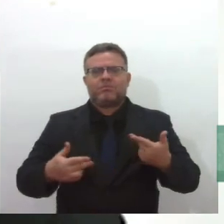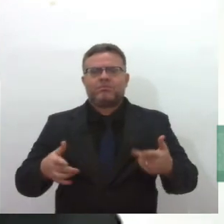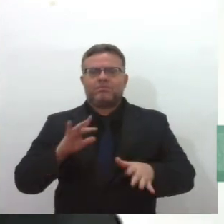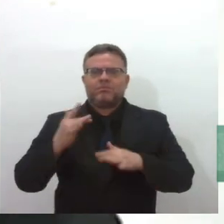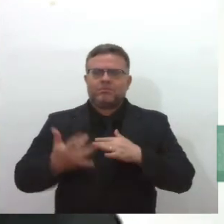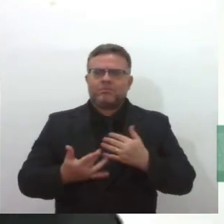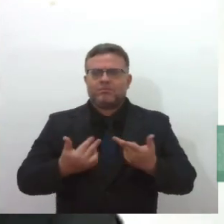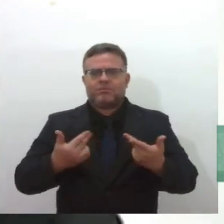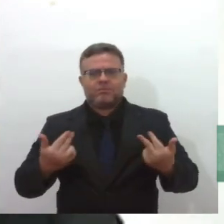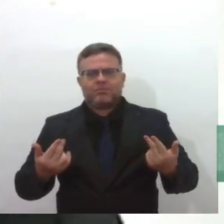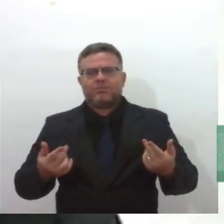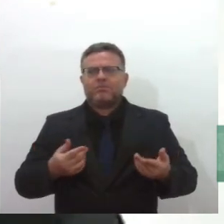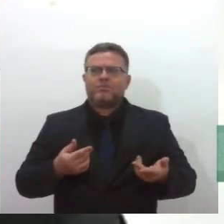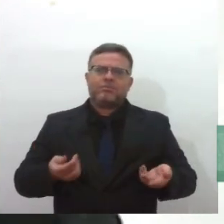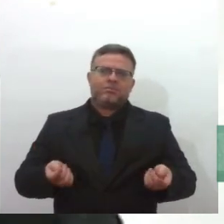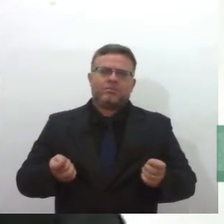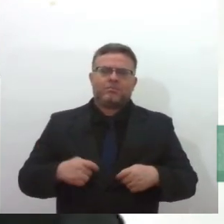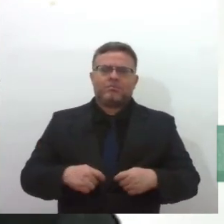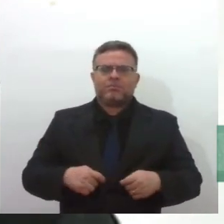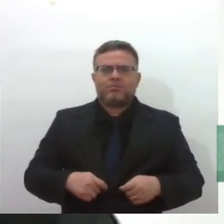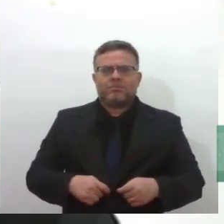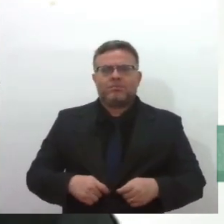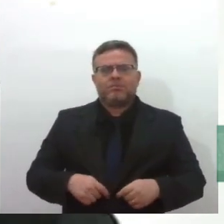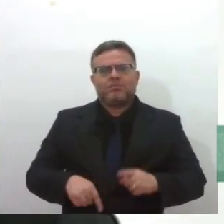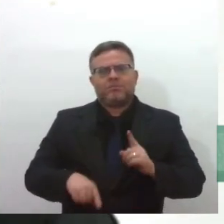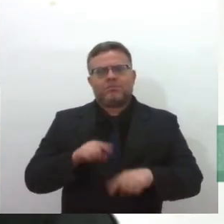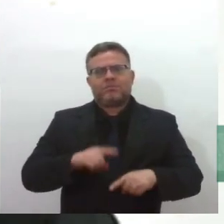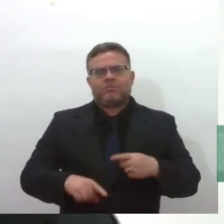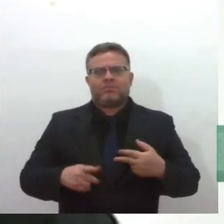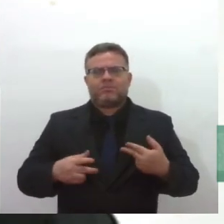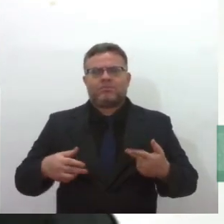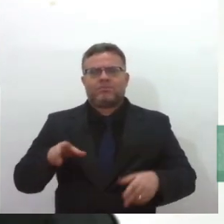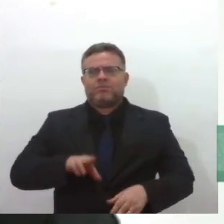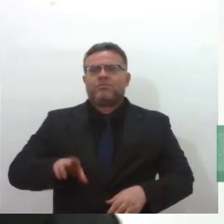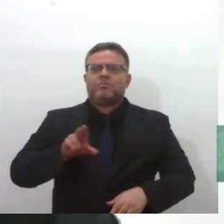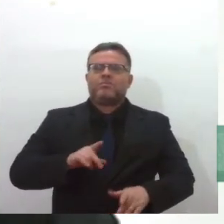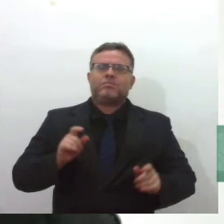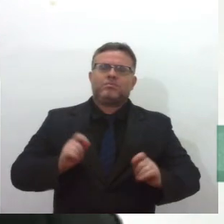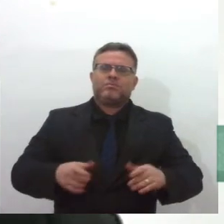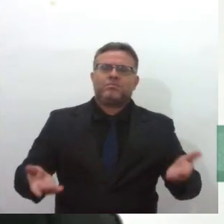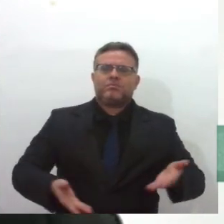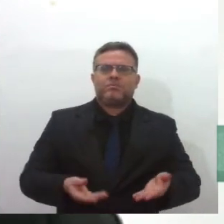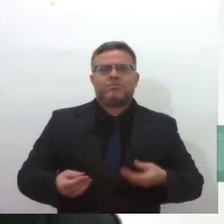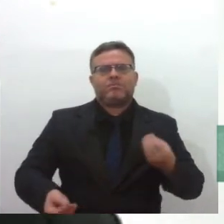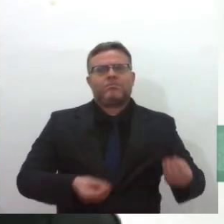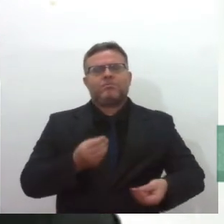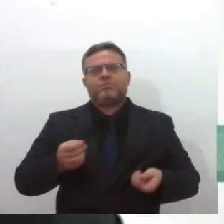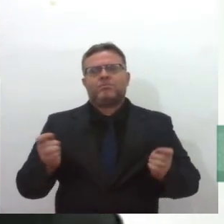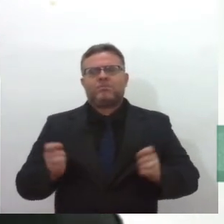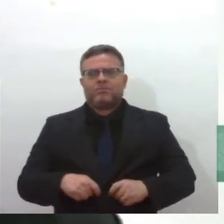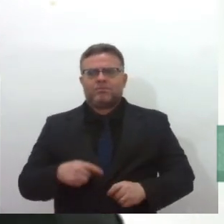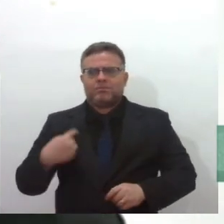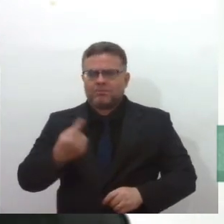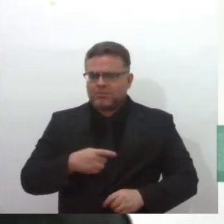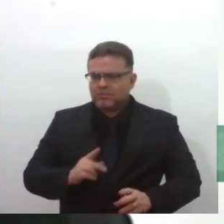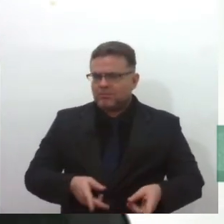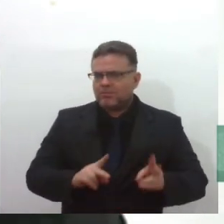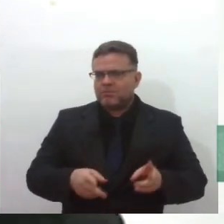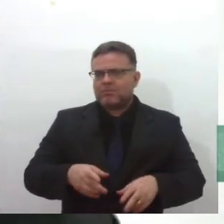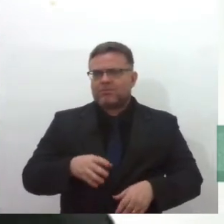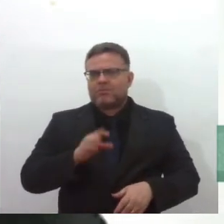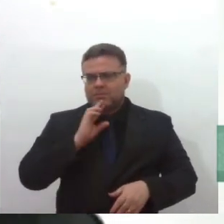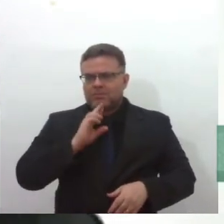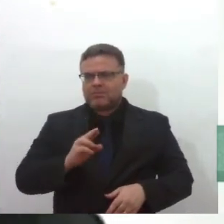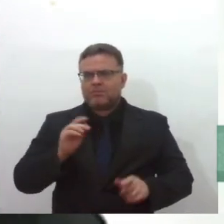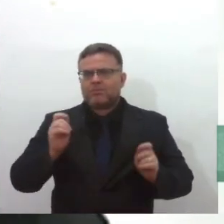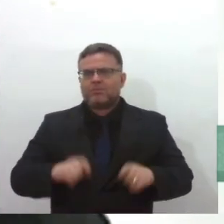e nenhum tipo de ferramenta que é muito útil no dia de hoje. No entanto, nós temos que dar dimensão de responsabilidade para